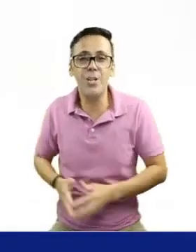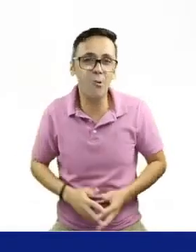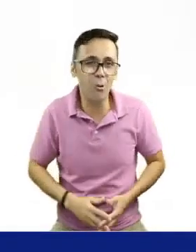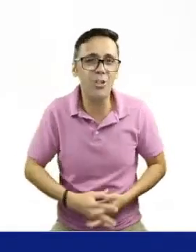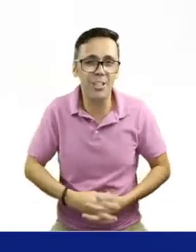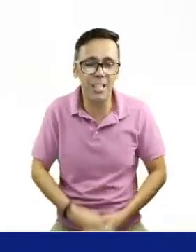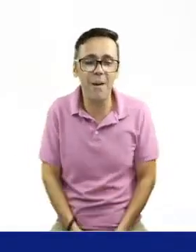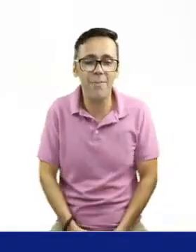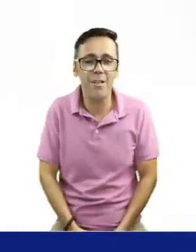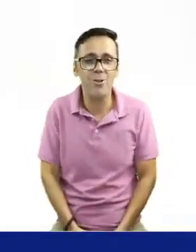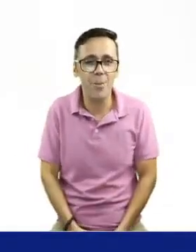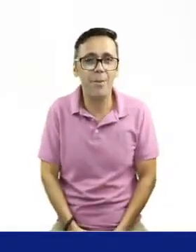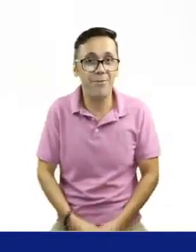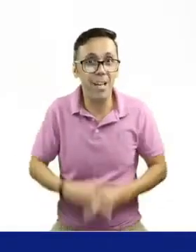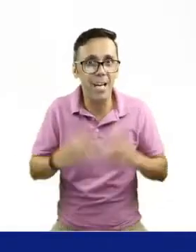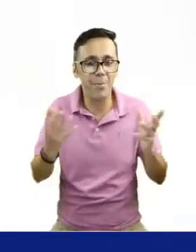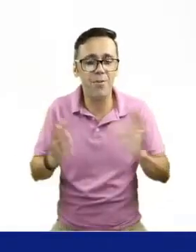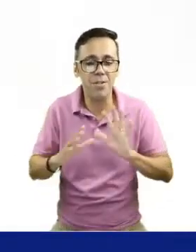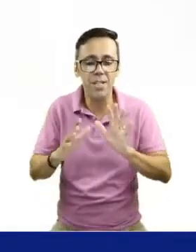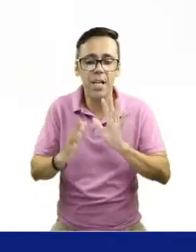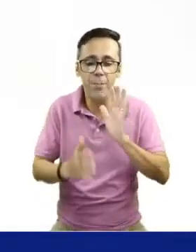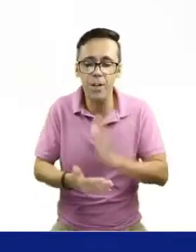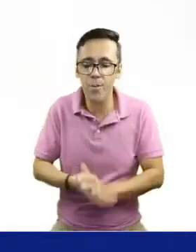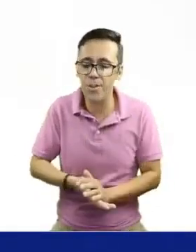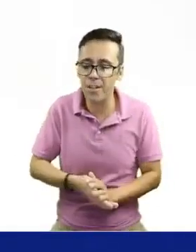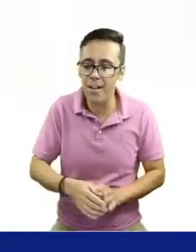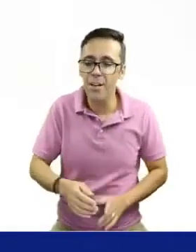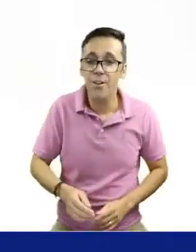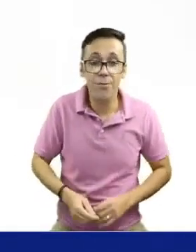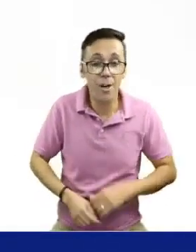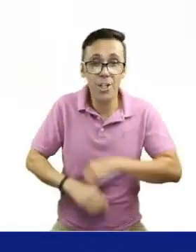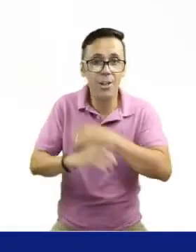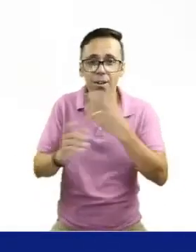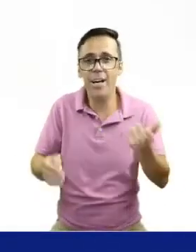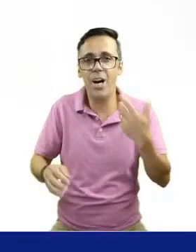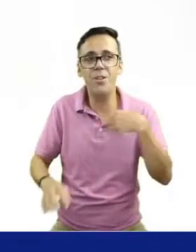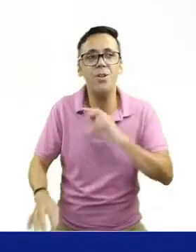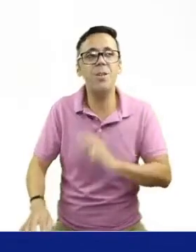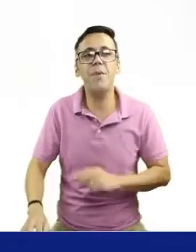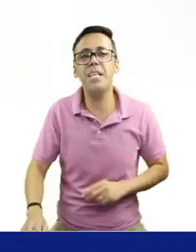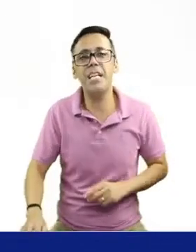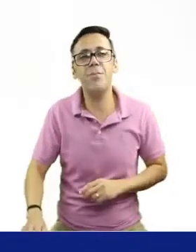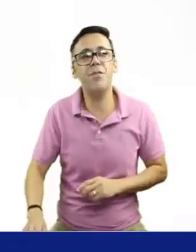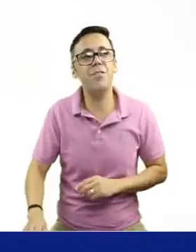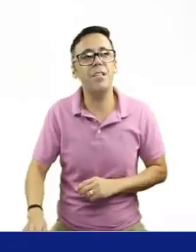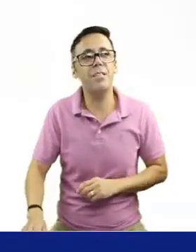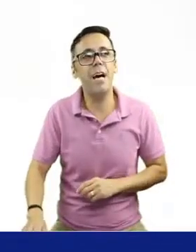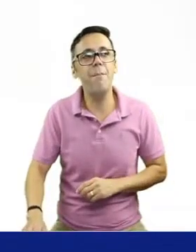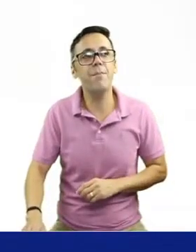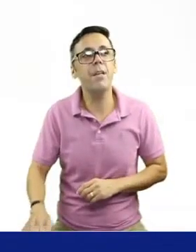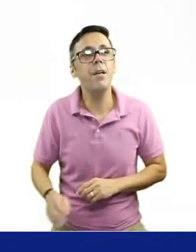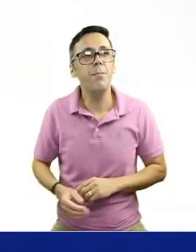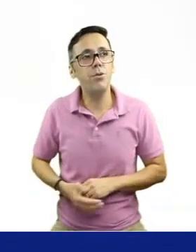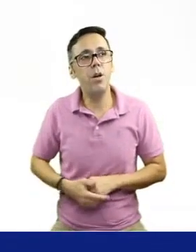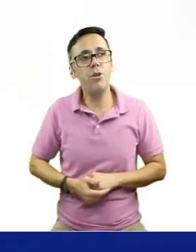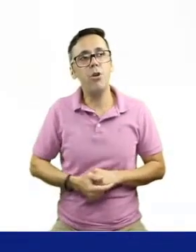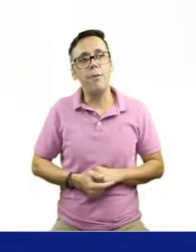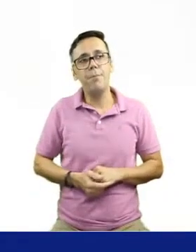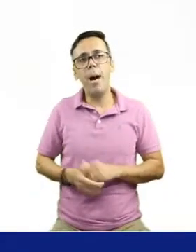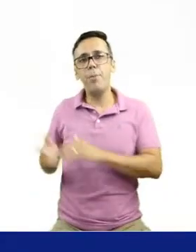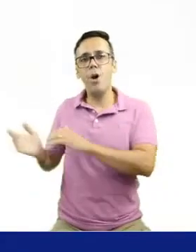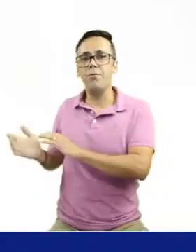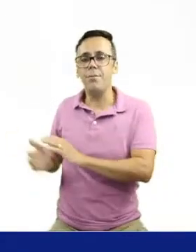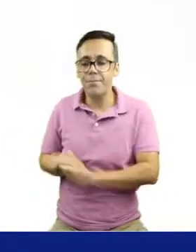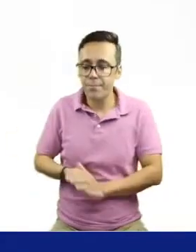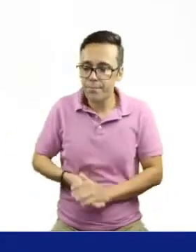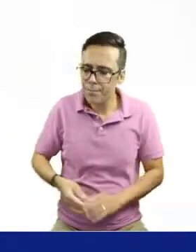questão não era de Radiologia tá só para falar aqui para vocês daqui a pouco eu vou mostrar eu achei tão legal que eu separei ela aqui para você tá eu